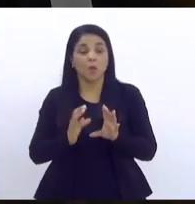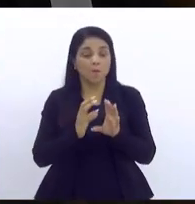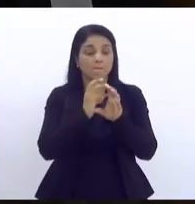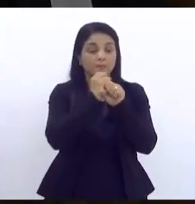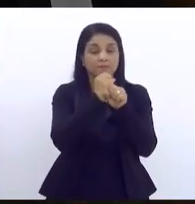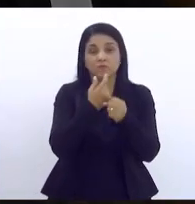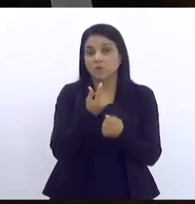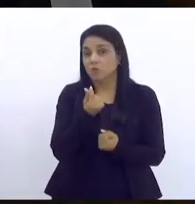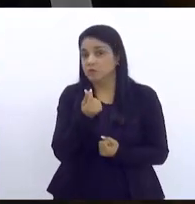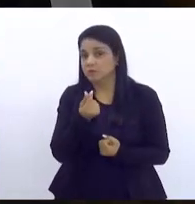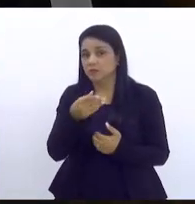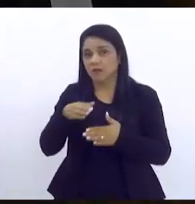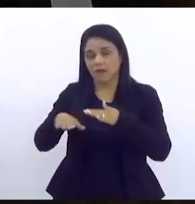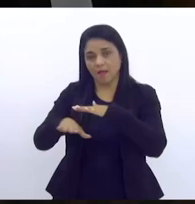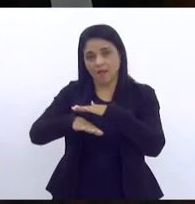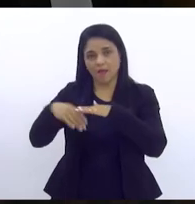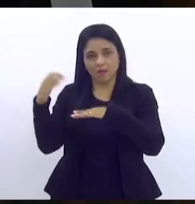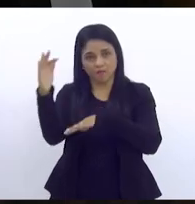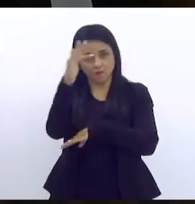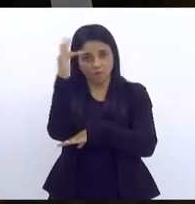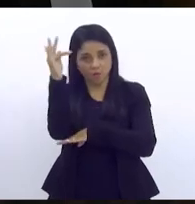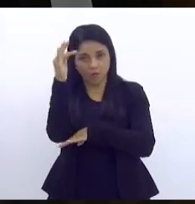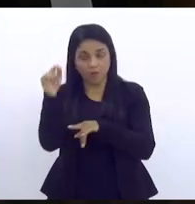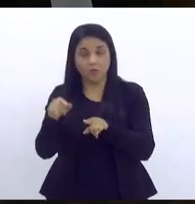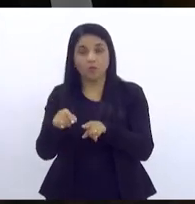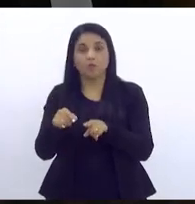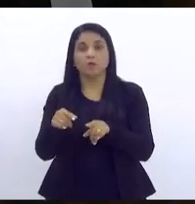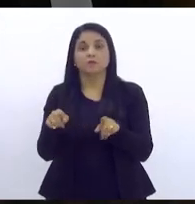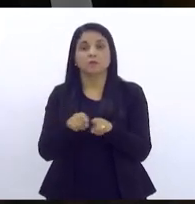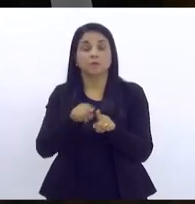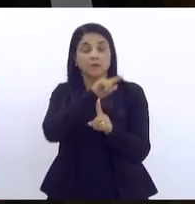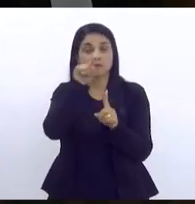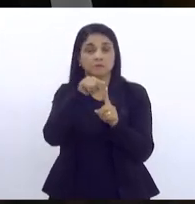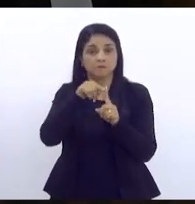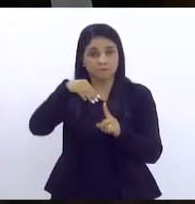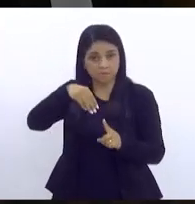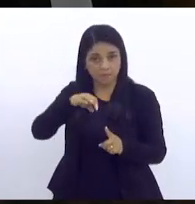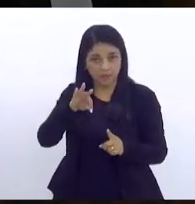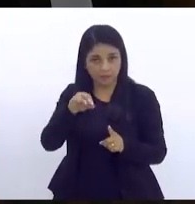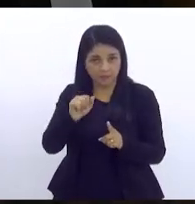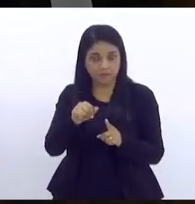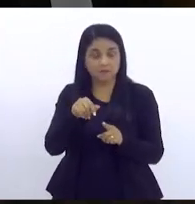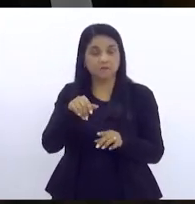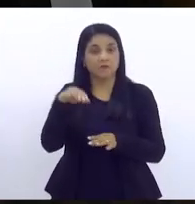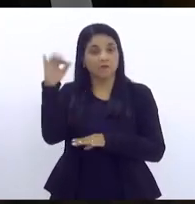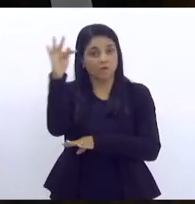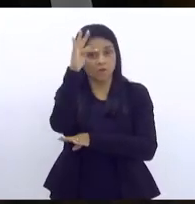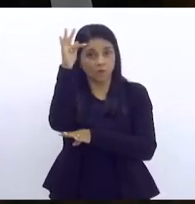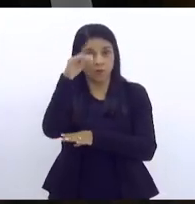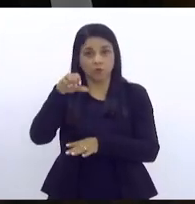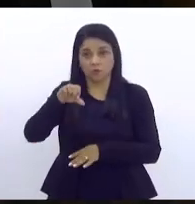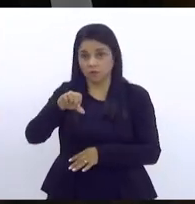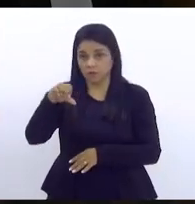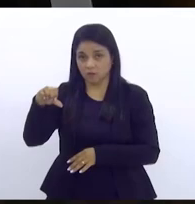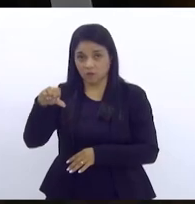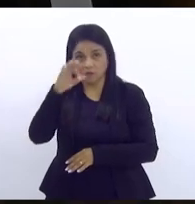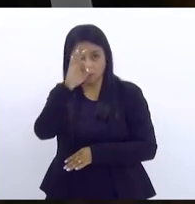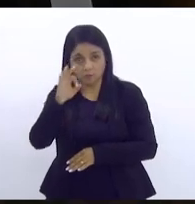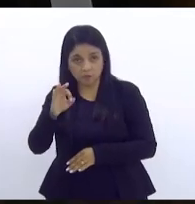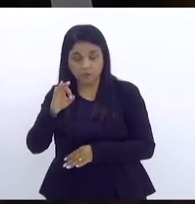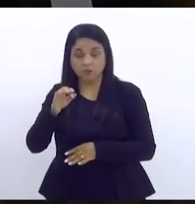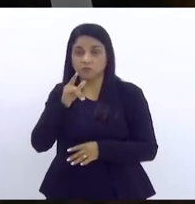áreas informais entender se há metas também porque se as áreas formais T uma meta de 99% de